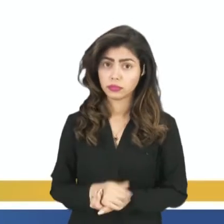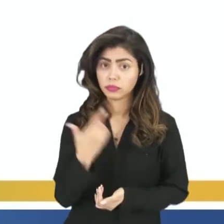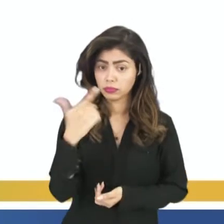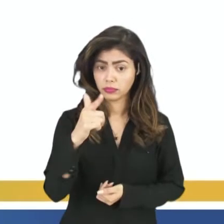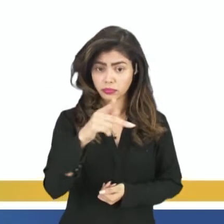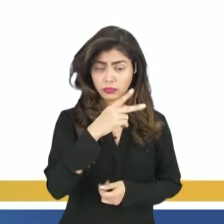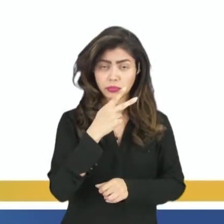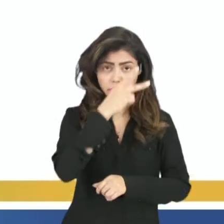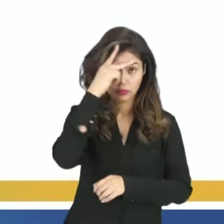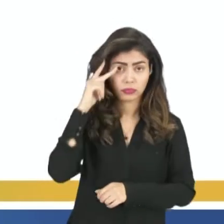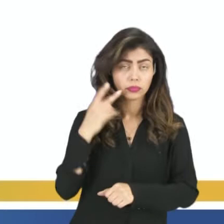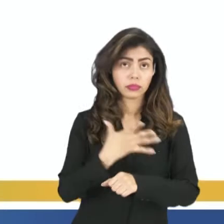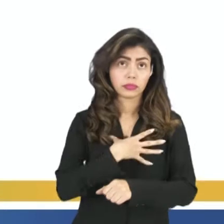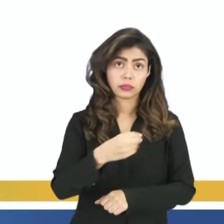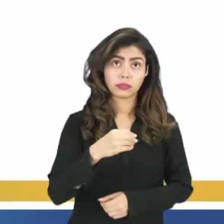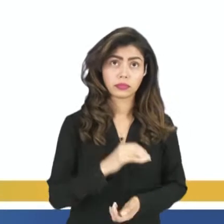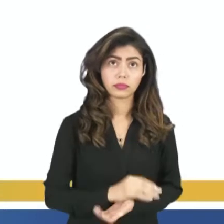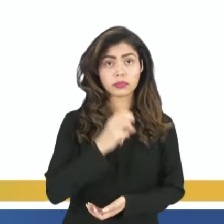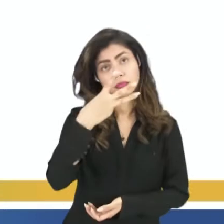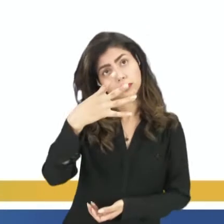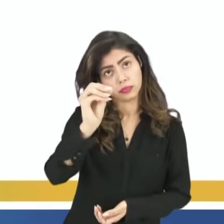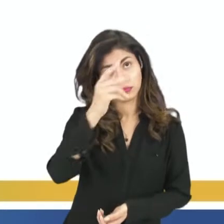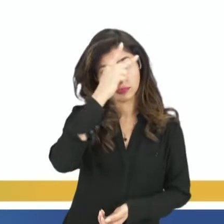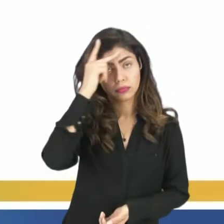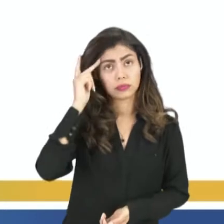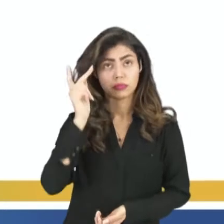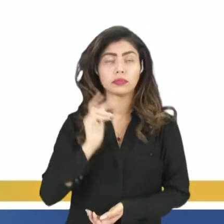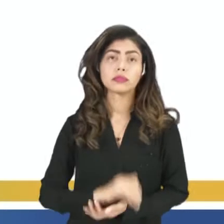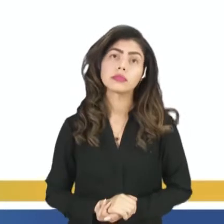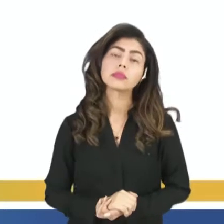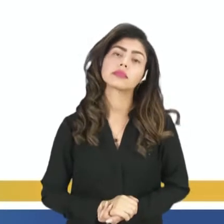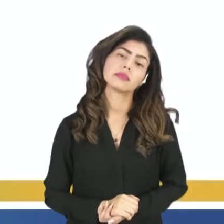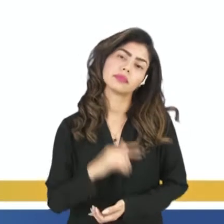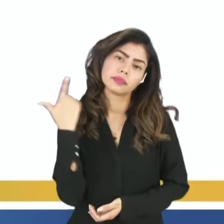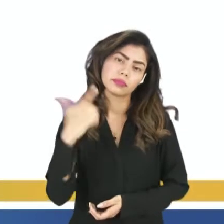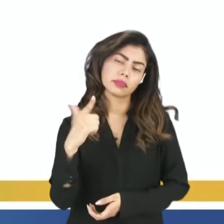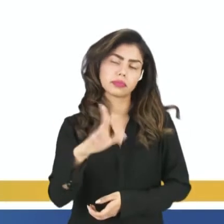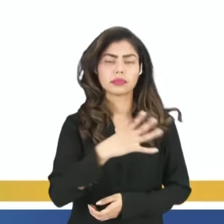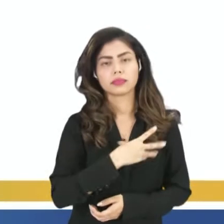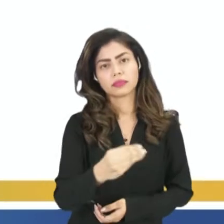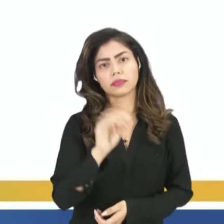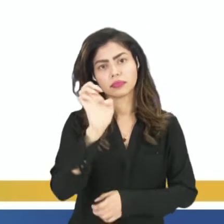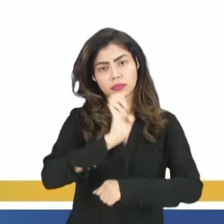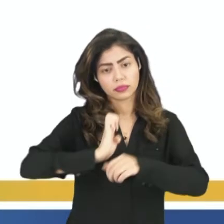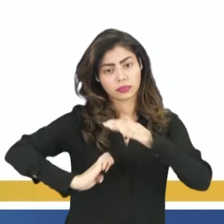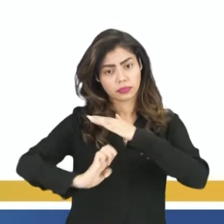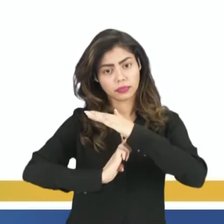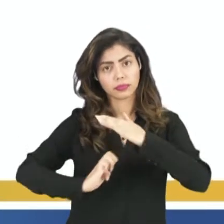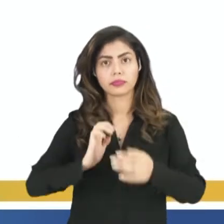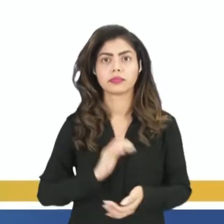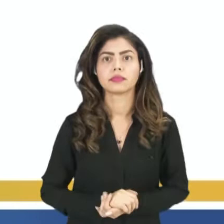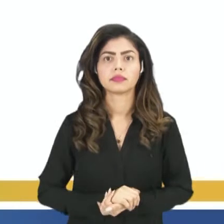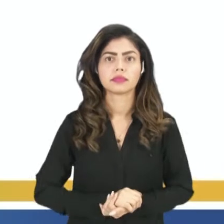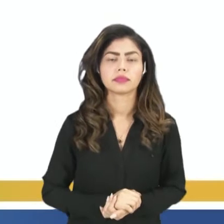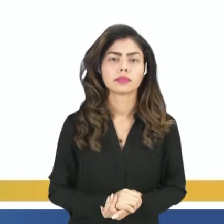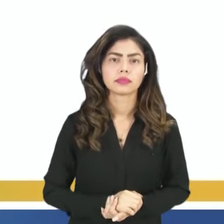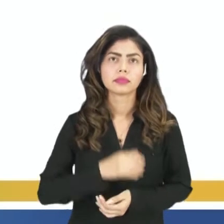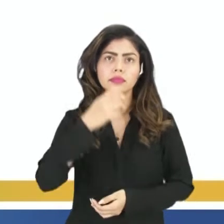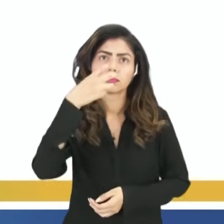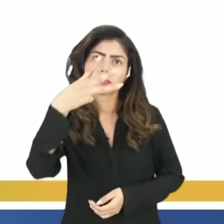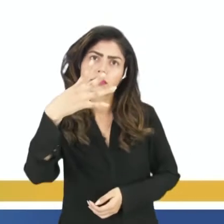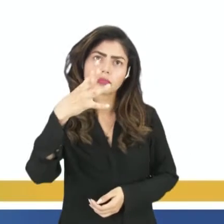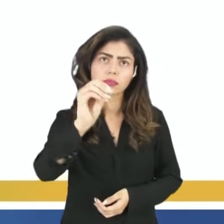filhos, zero filhos, eram 30 pessoas. 30 pessoas não tinham filho nessa empresa, certo?